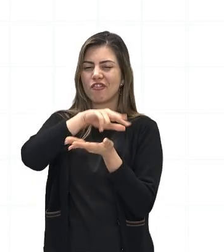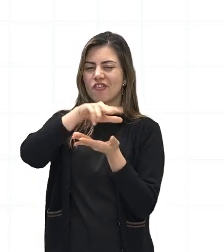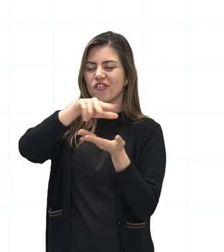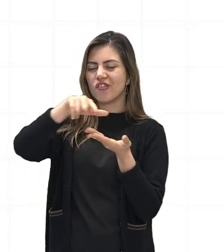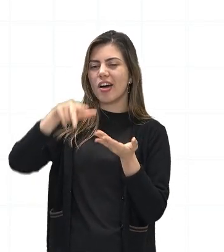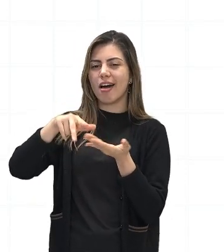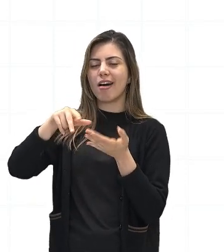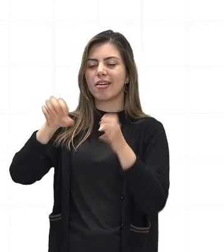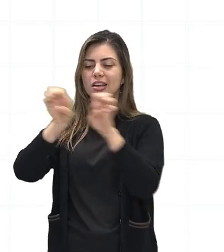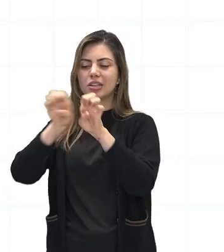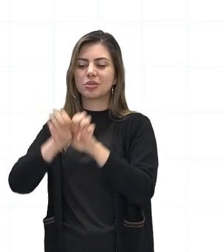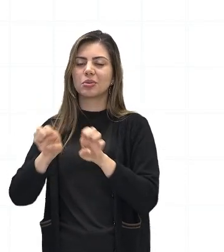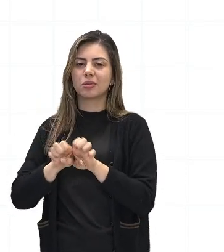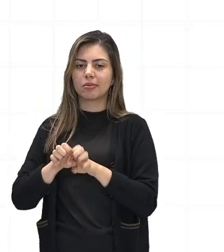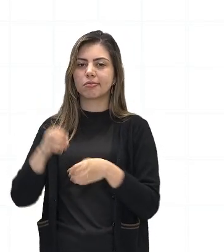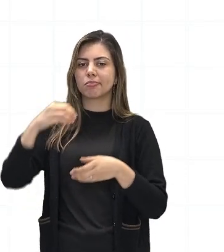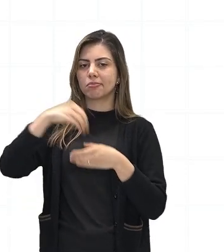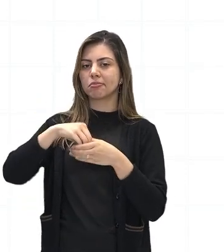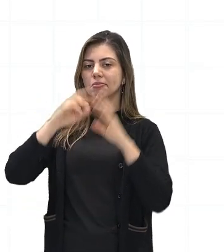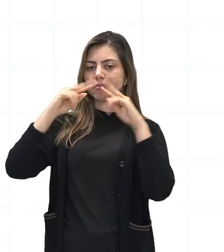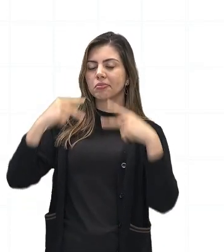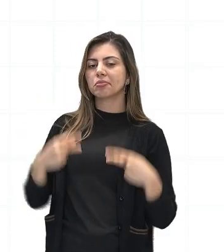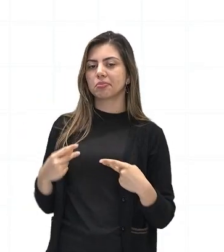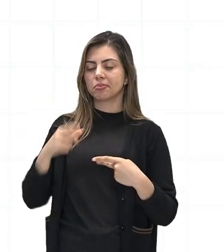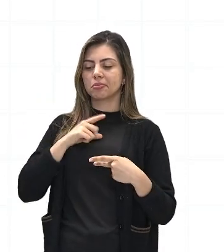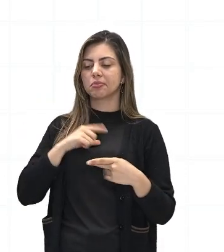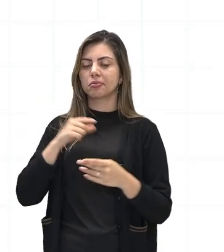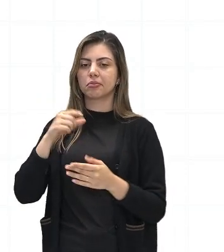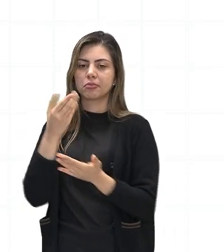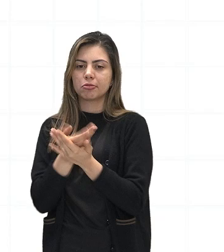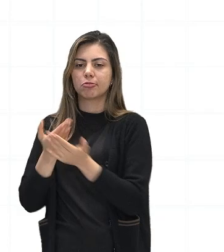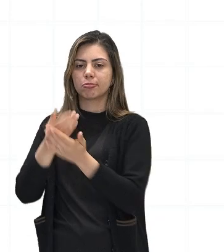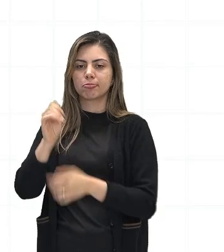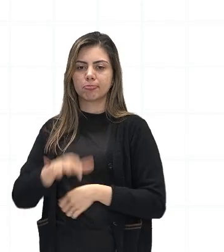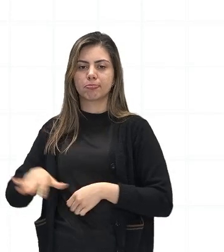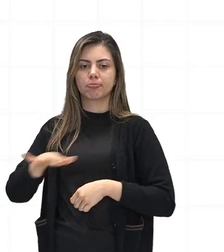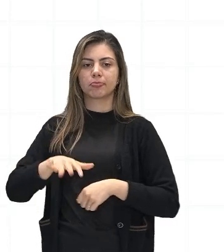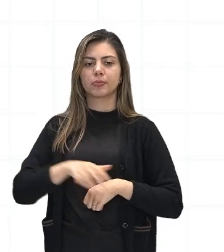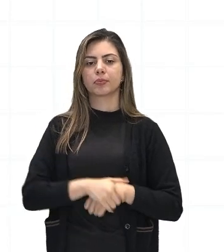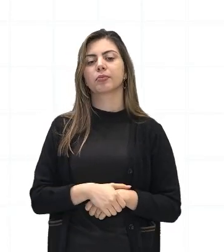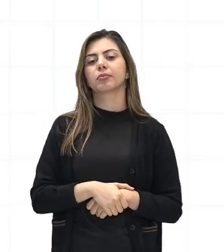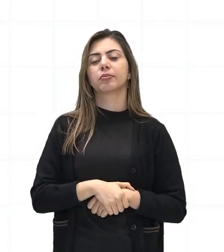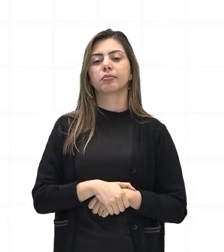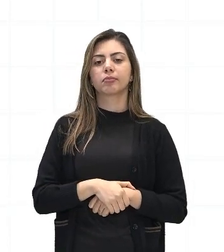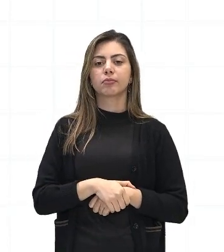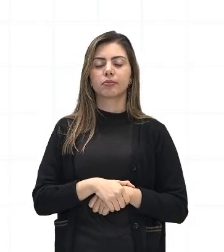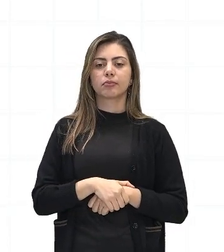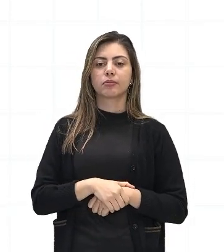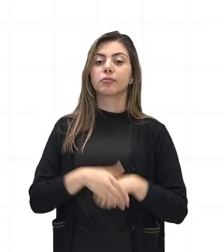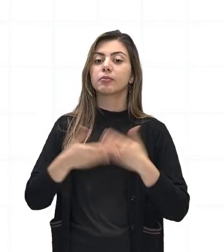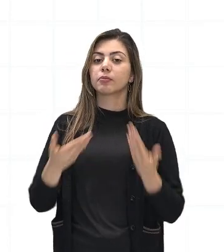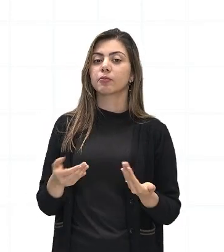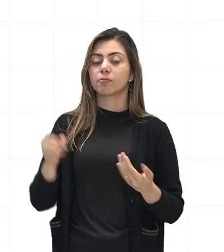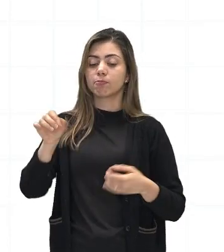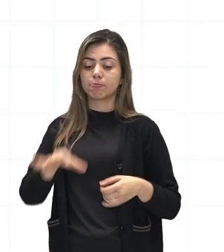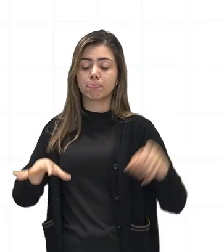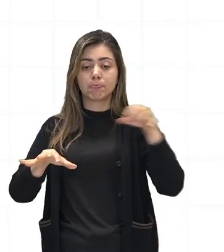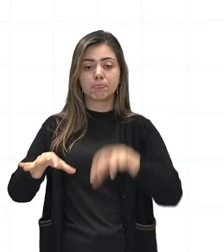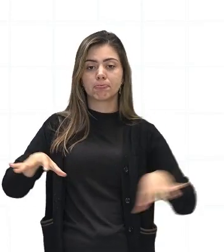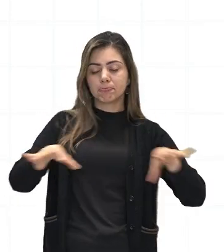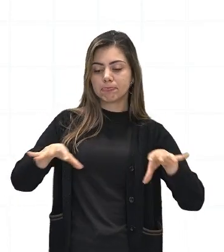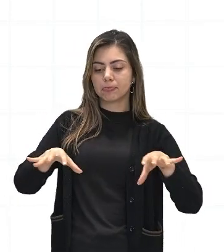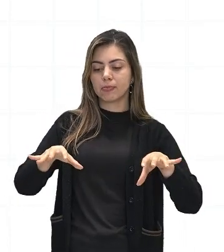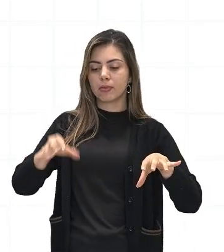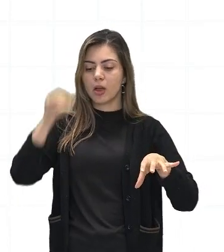as partes do corpo humano que são estudadas dentro dessa ciência. Então, ele juntou essas ideias,